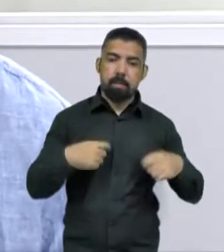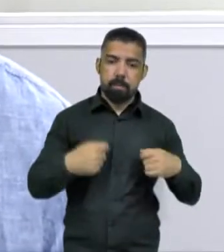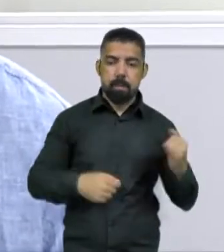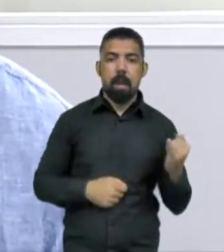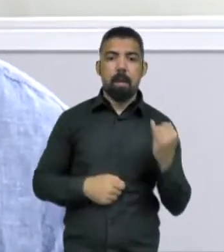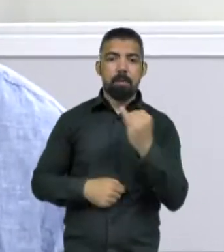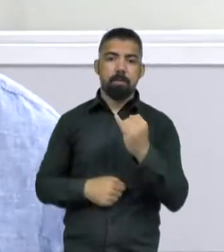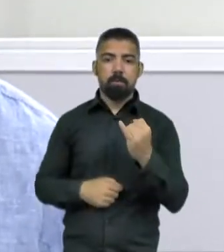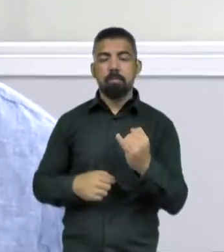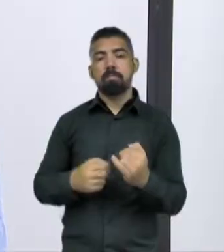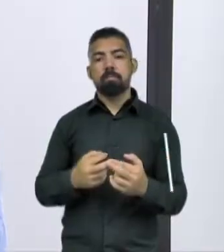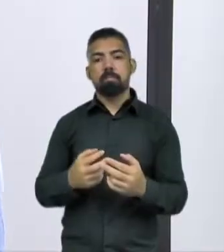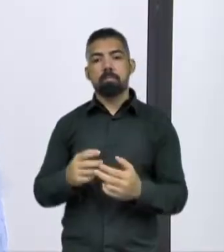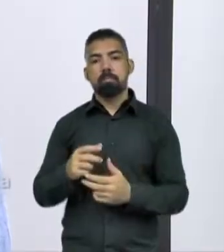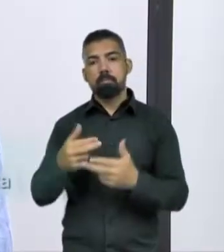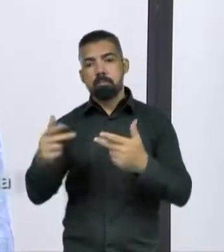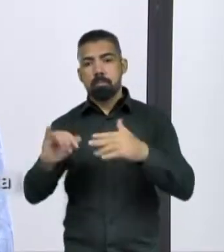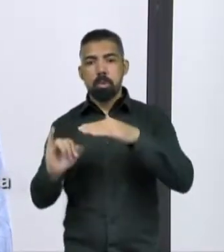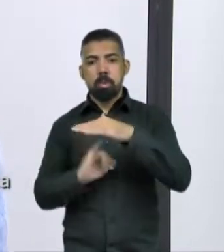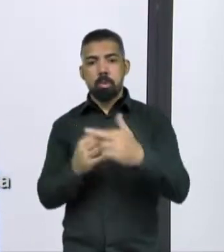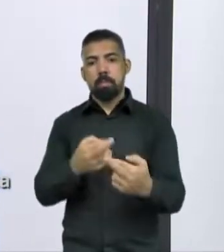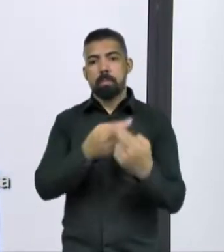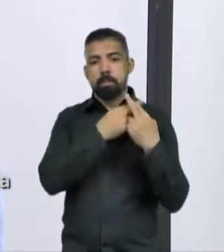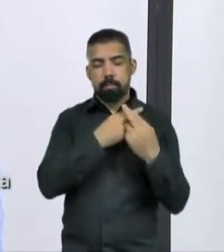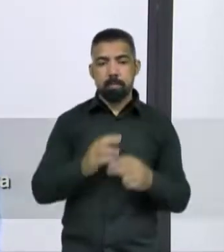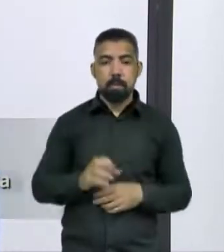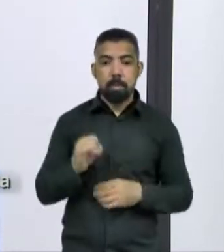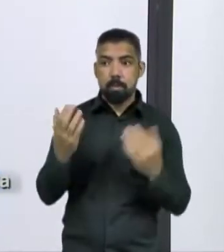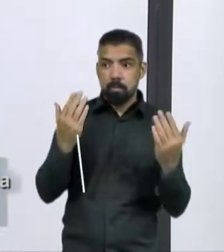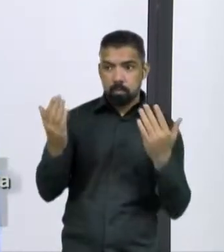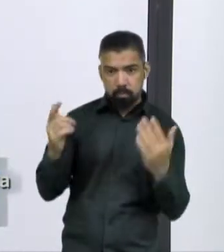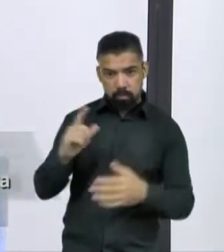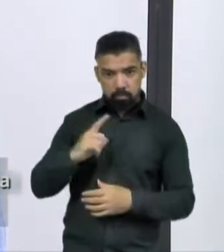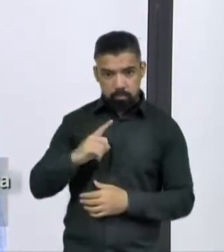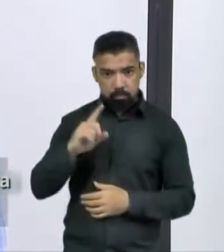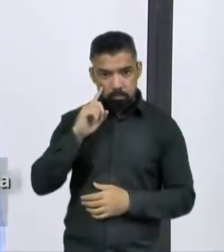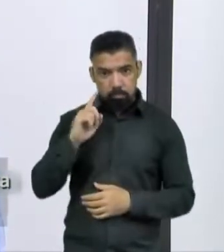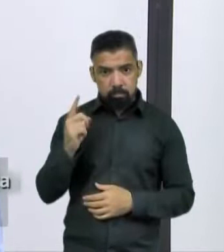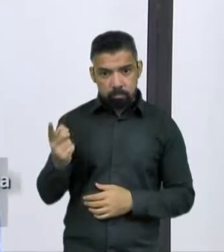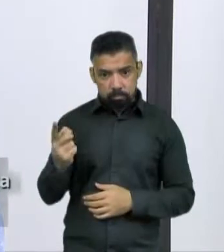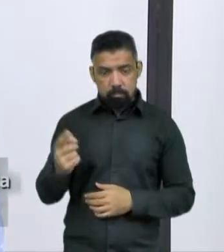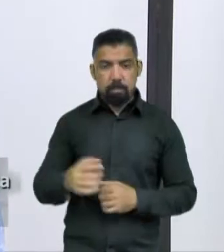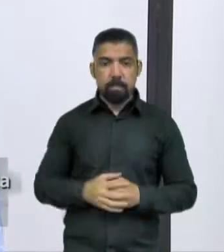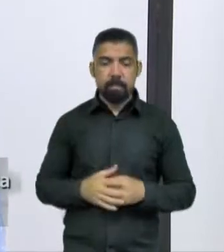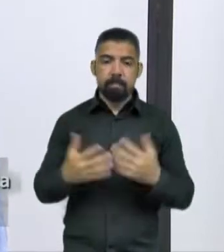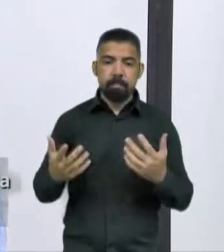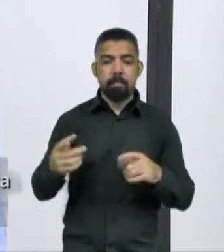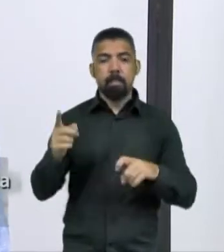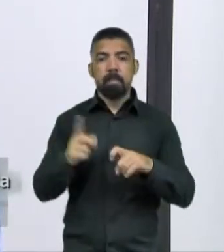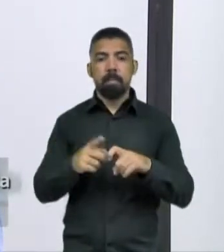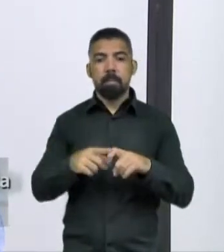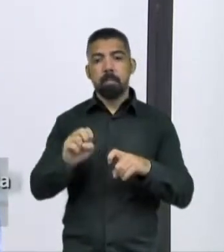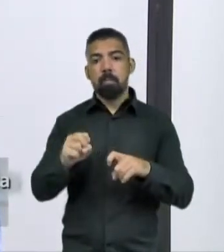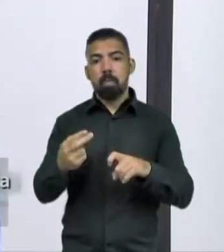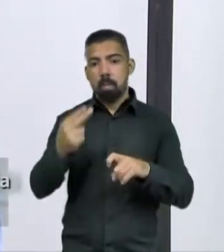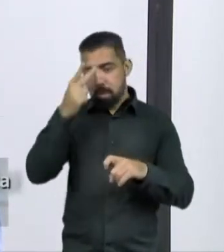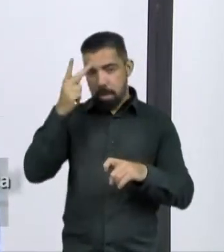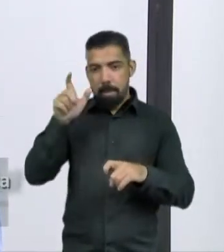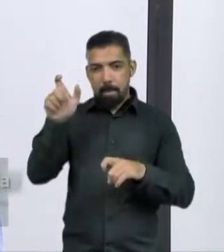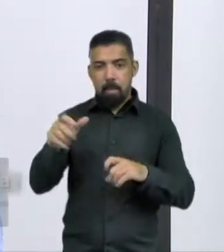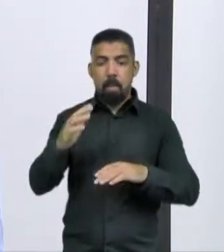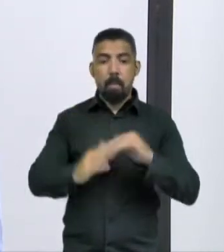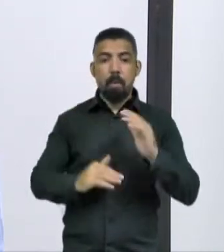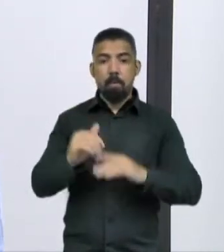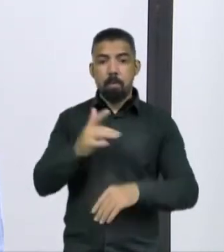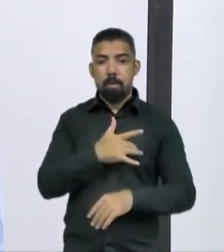órgãos competentes. A partir dessa suspeita, normalmente o médico, né, o profissional de saúde que está ali, ele